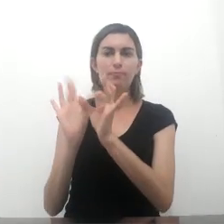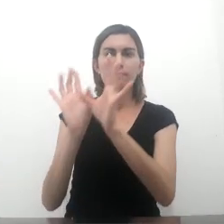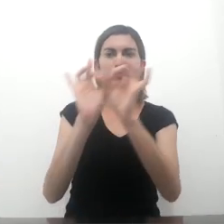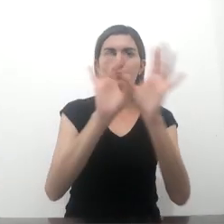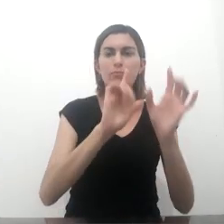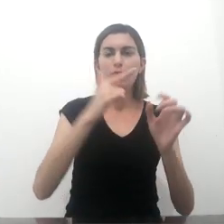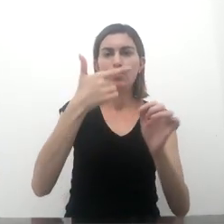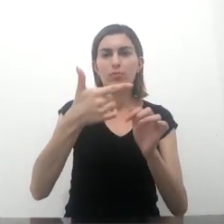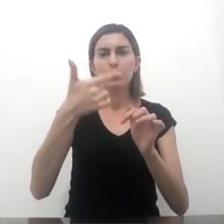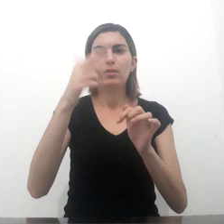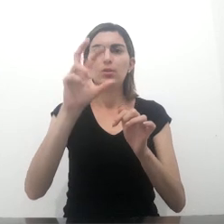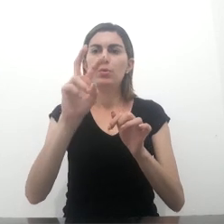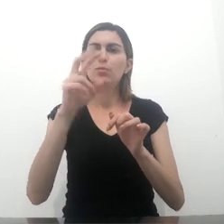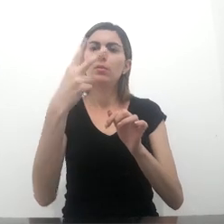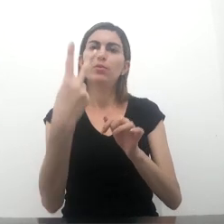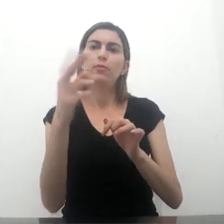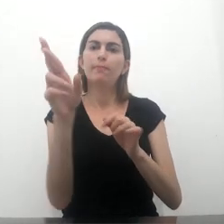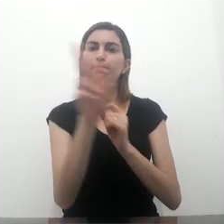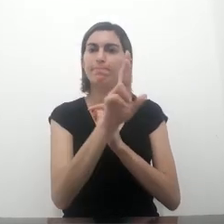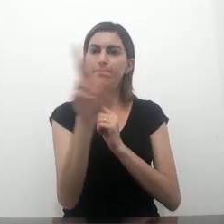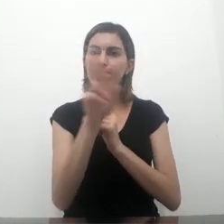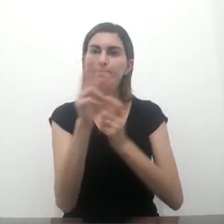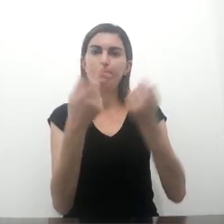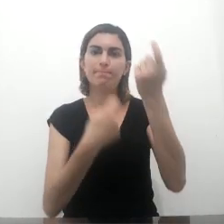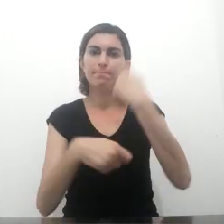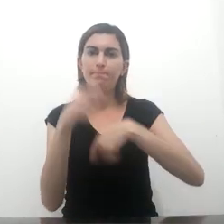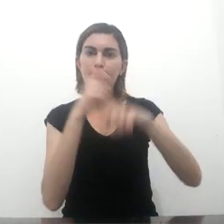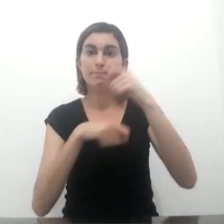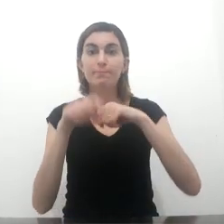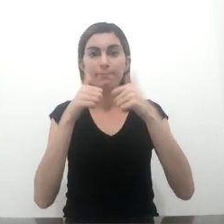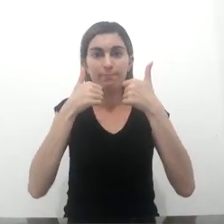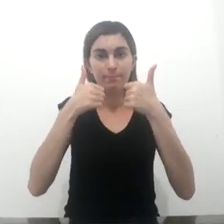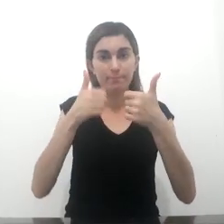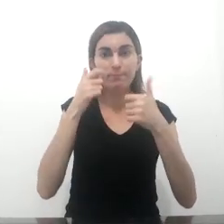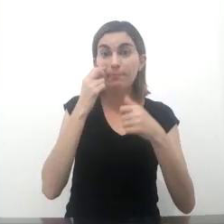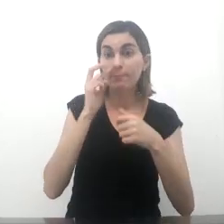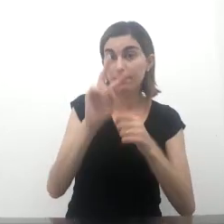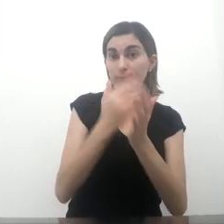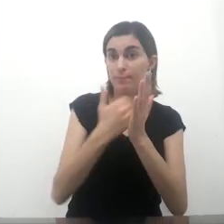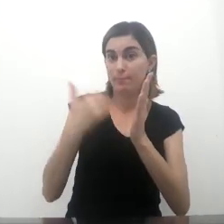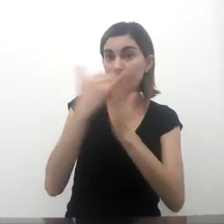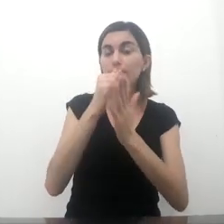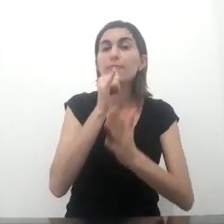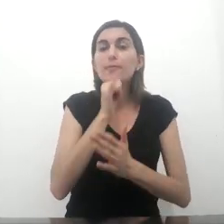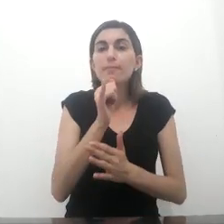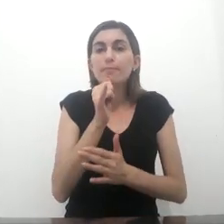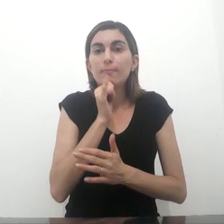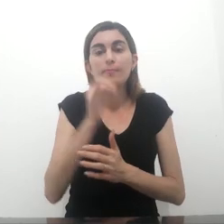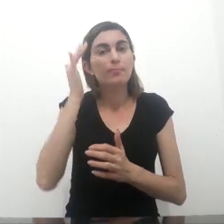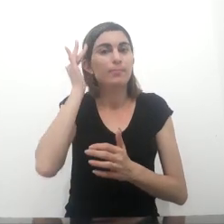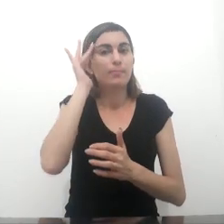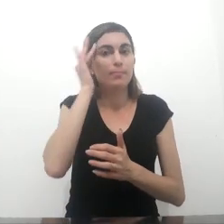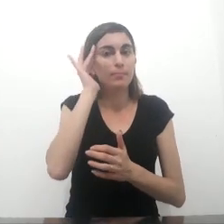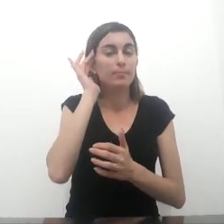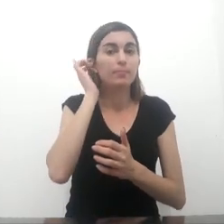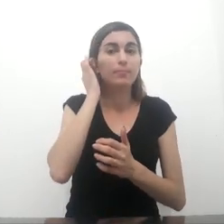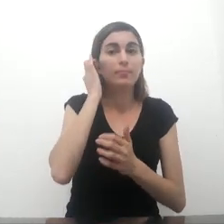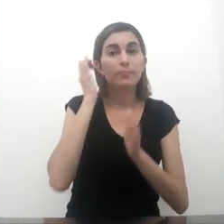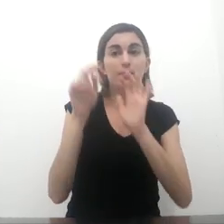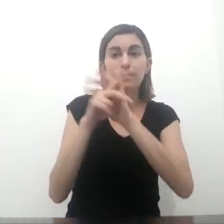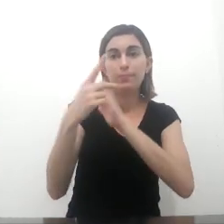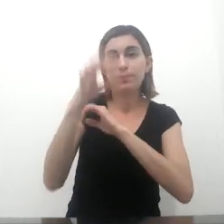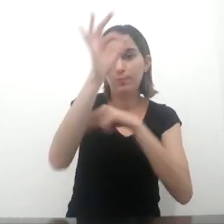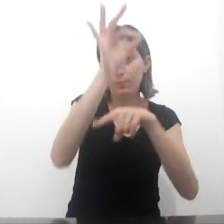que vender R$ 252 dessa mercadoria. Beleza? Então, veja mais este exemplo e entenda